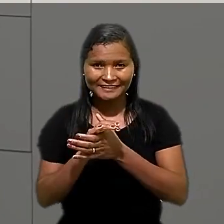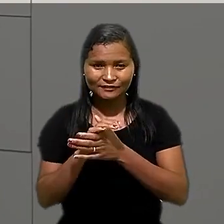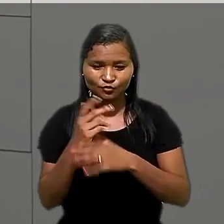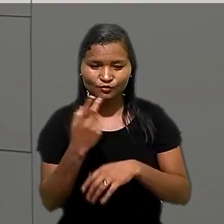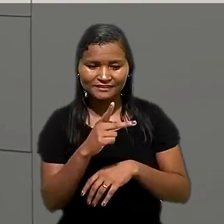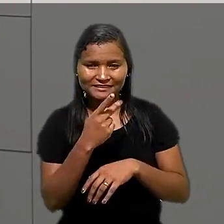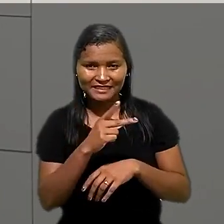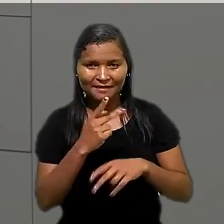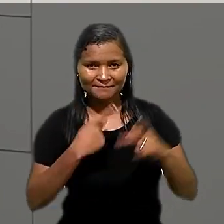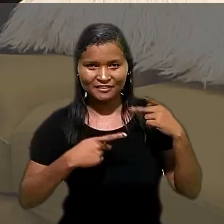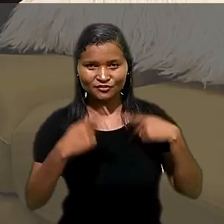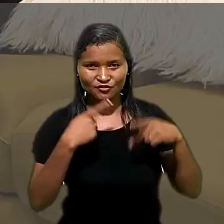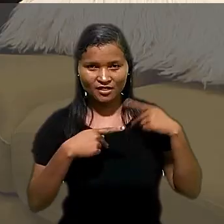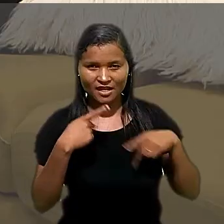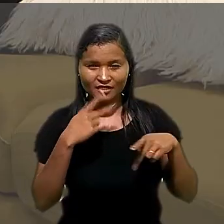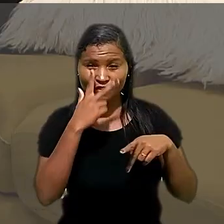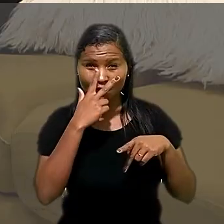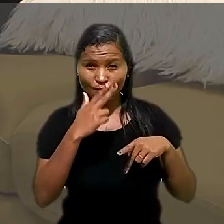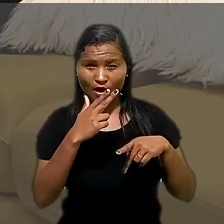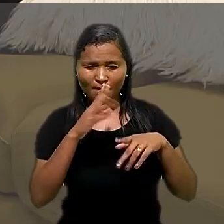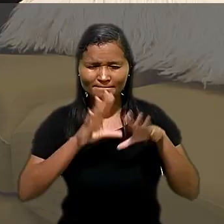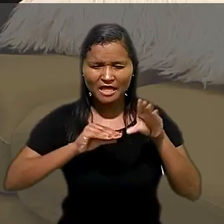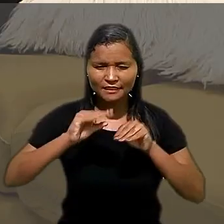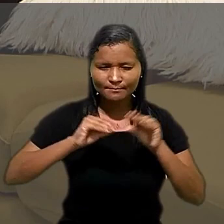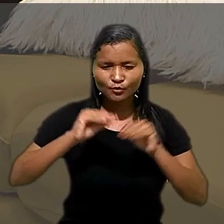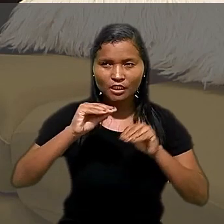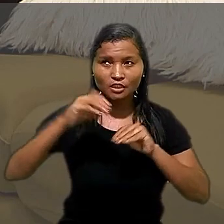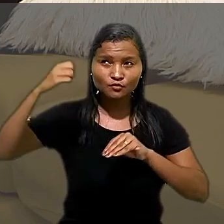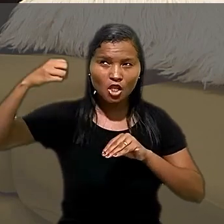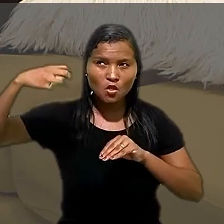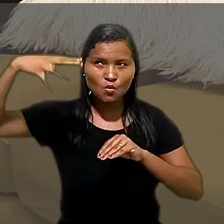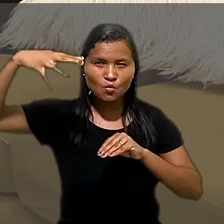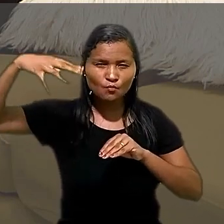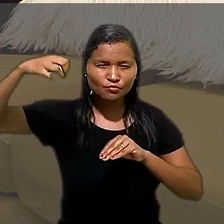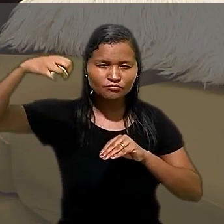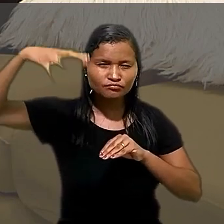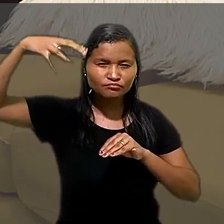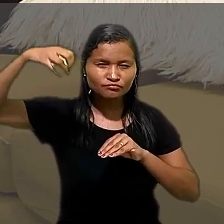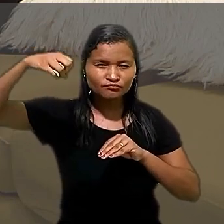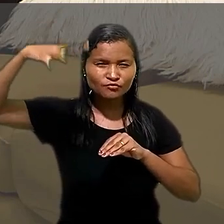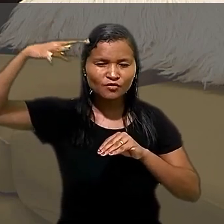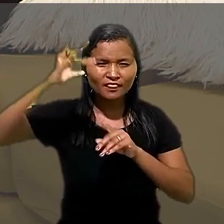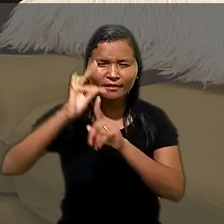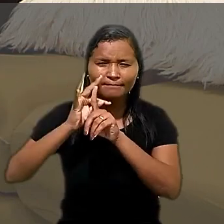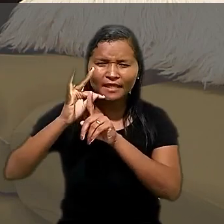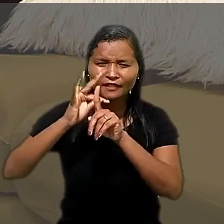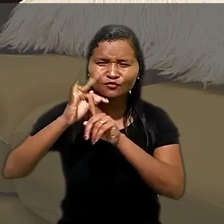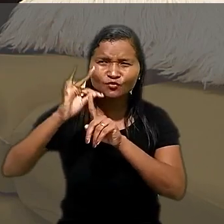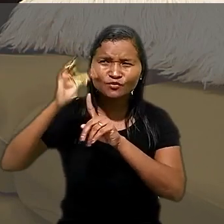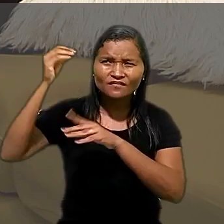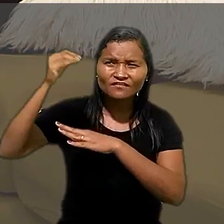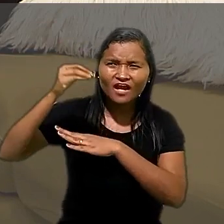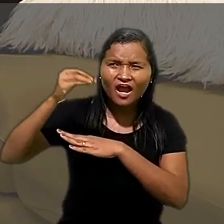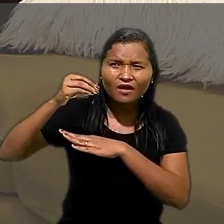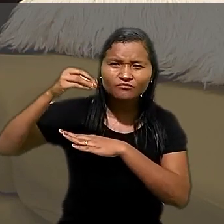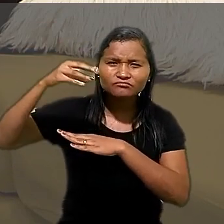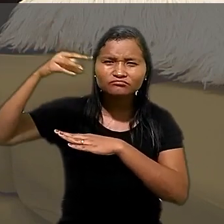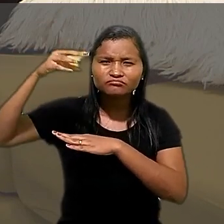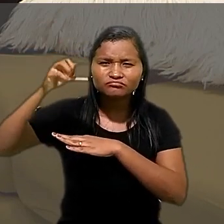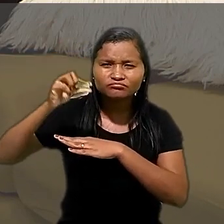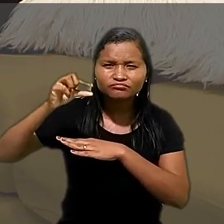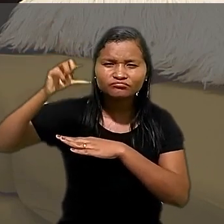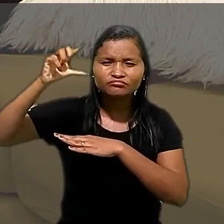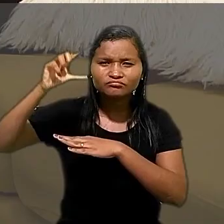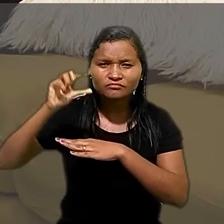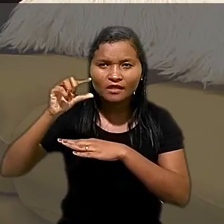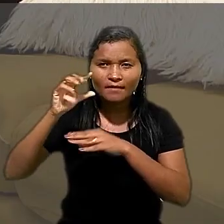manipulando a luz do ambiente desligando mudando a temperatura deixando mais fraco e conforme